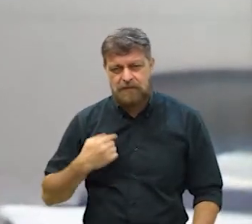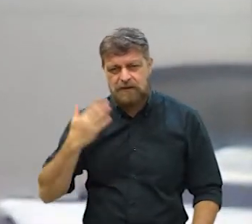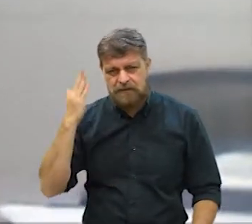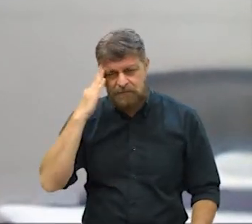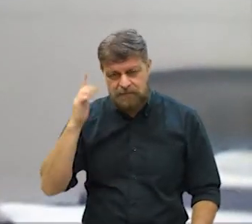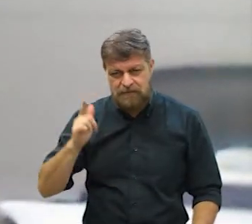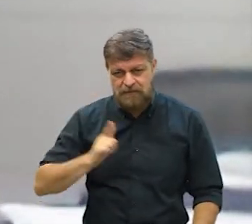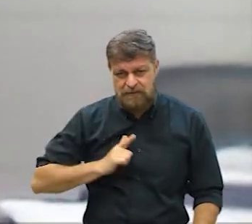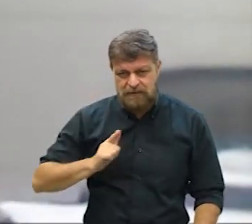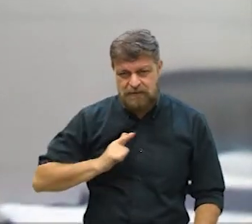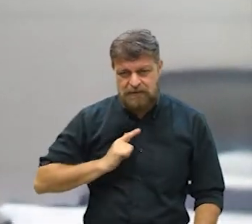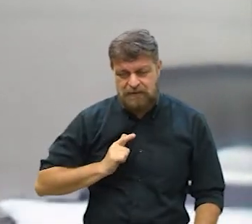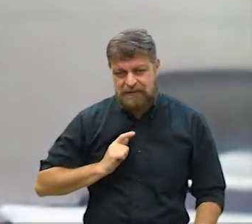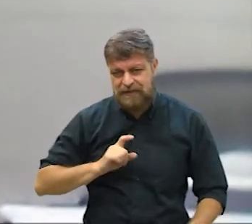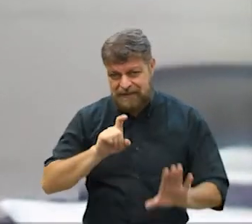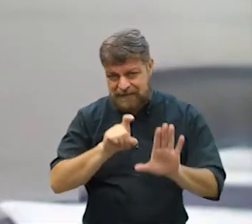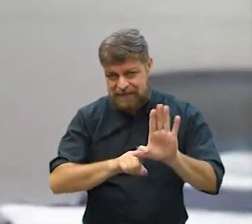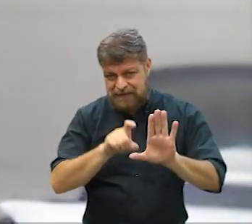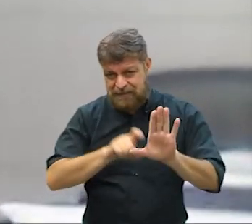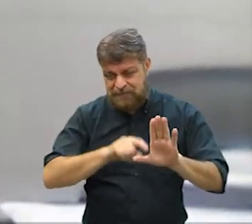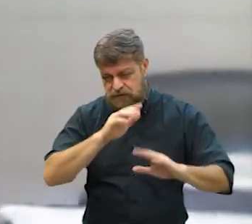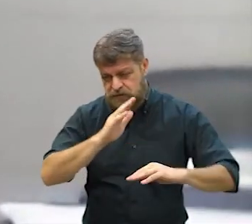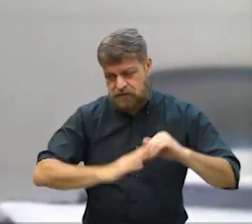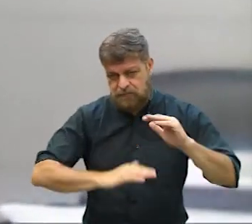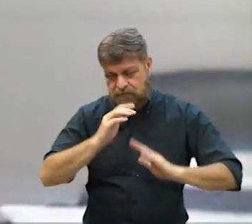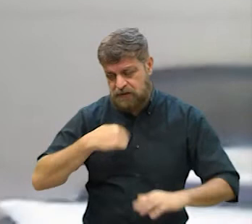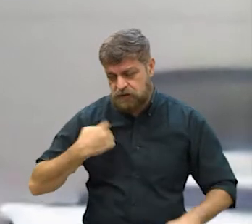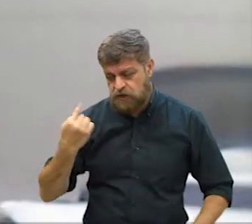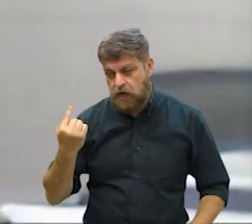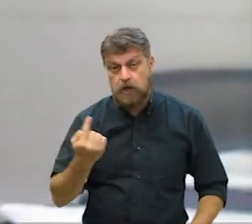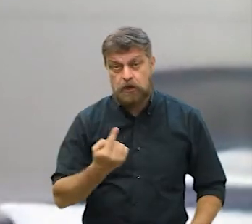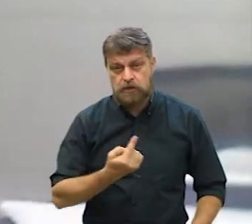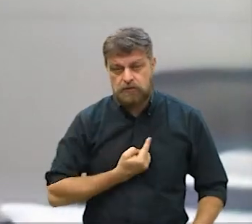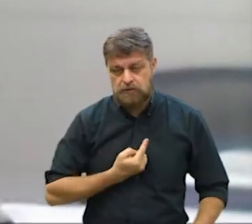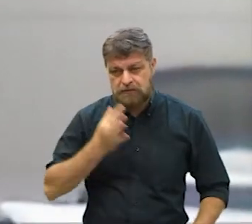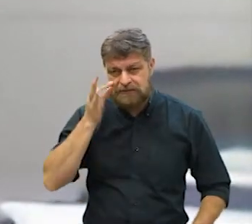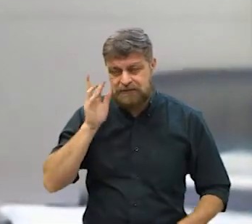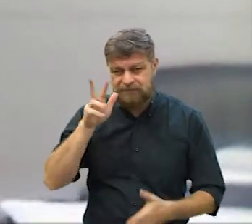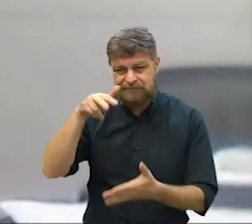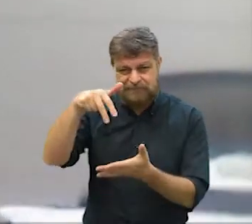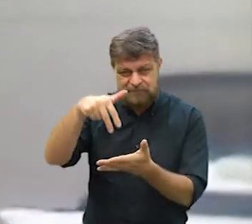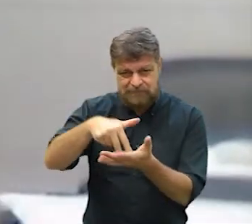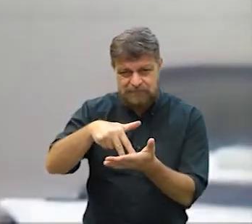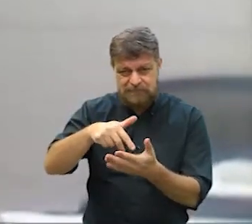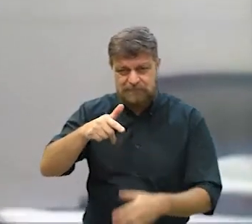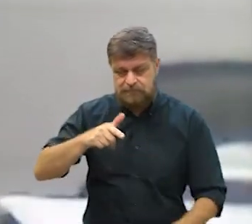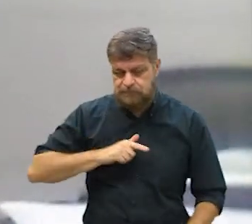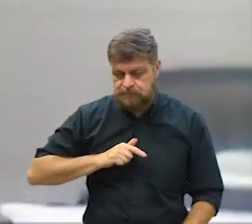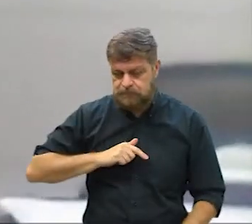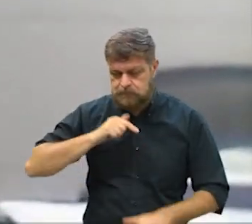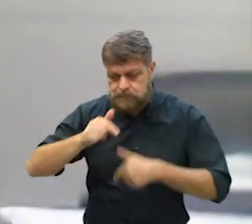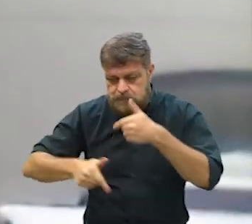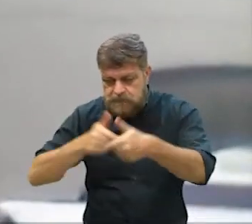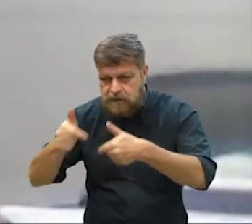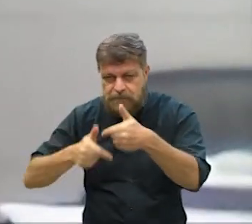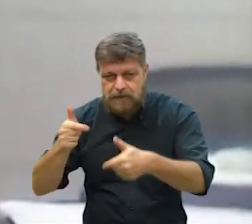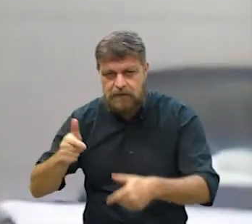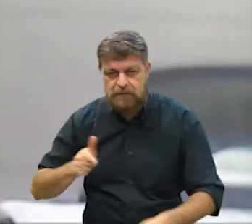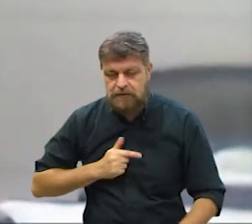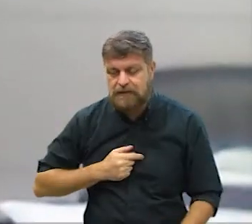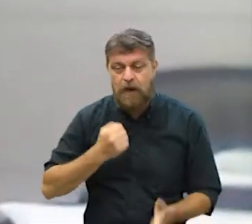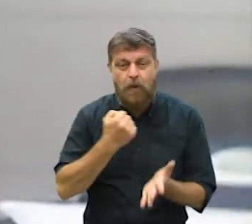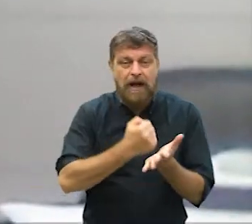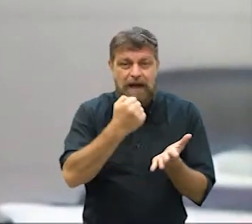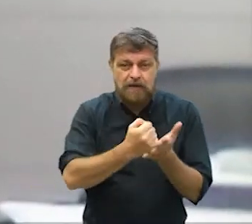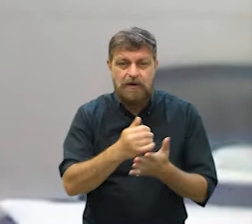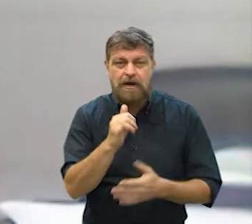tem atividades que dependem de nós mesmos, né? De você pegar o touro à unha, né? Os cartórios,